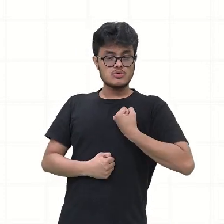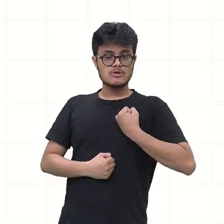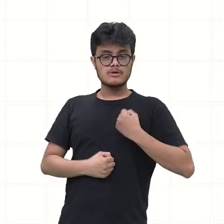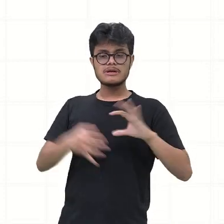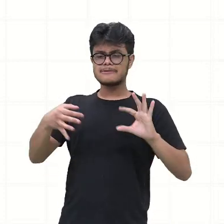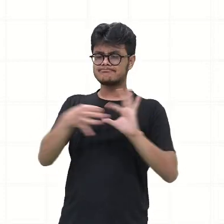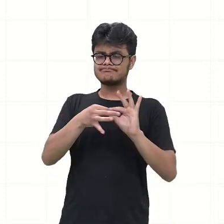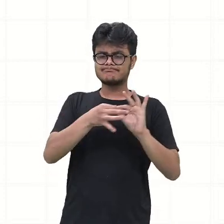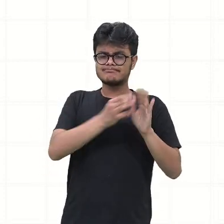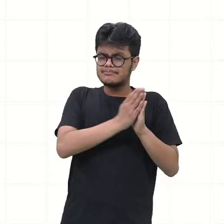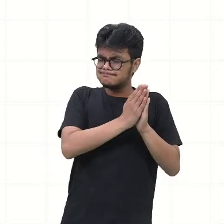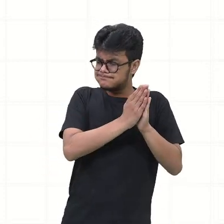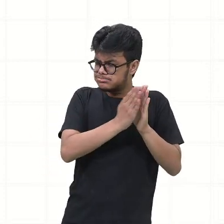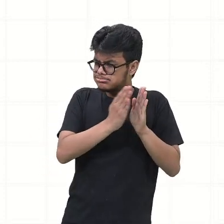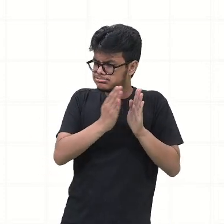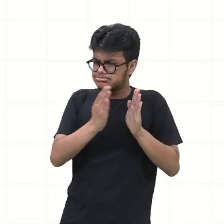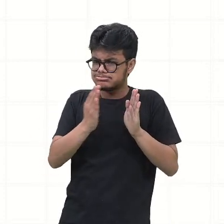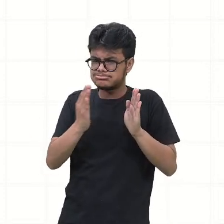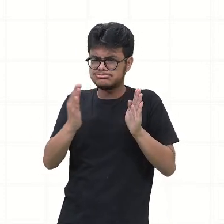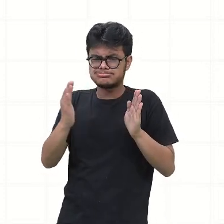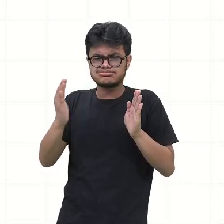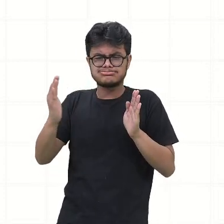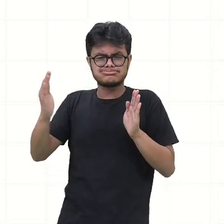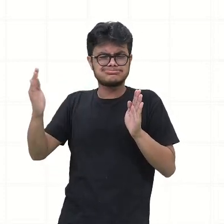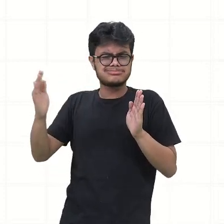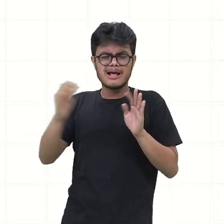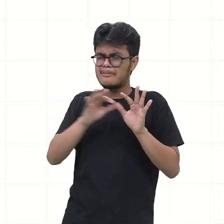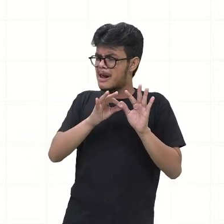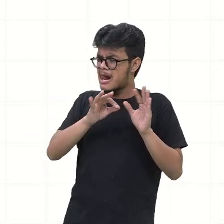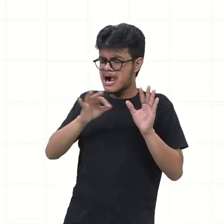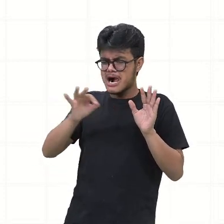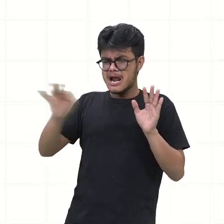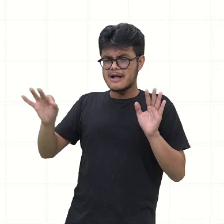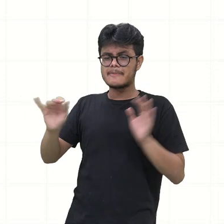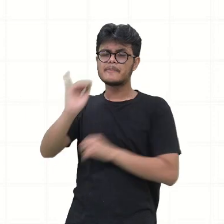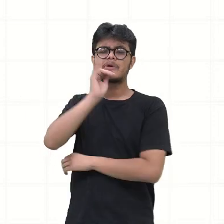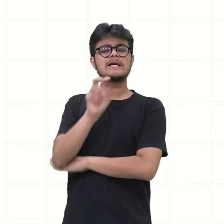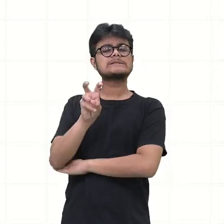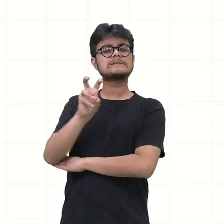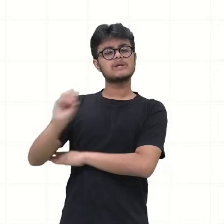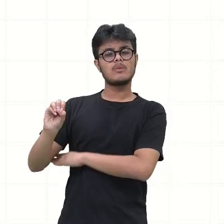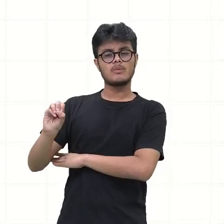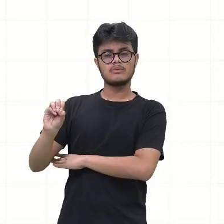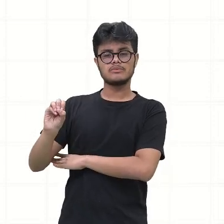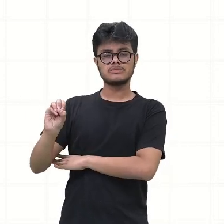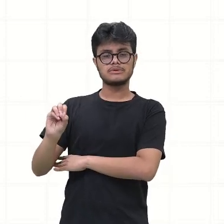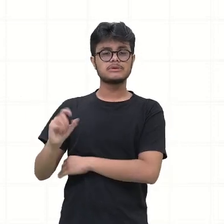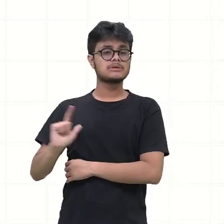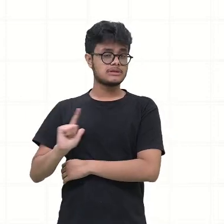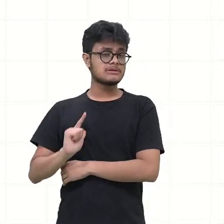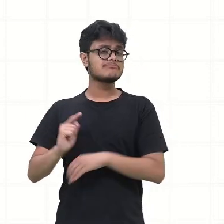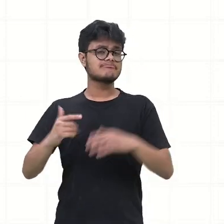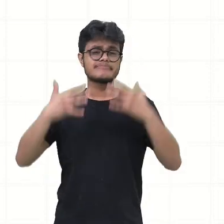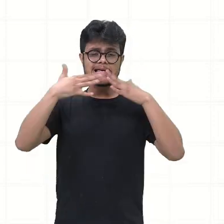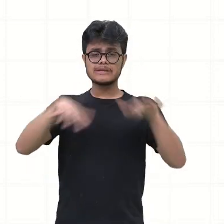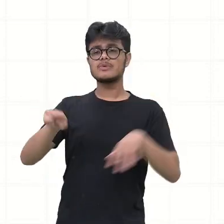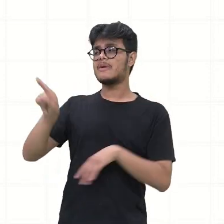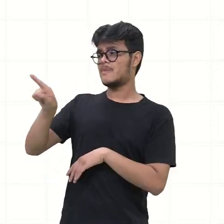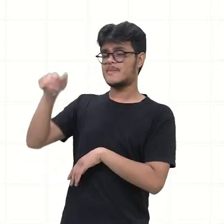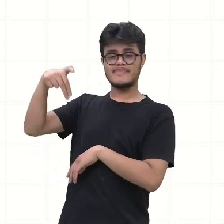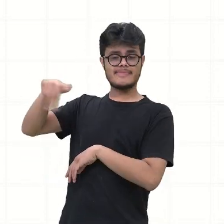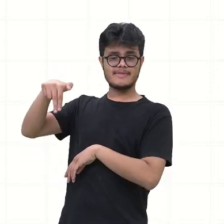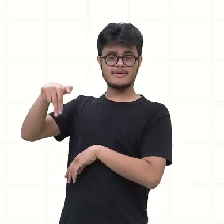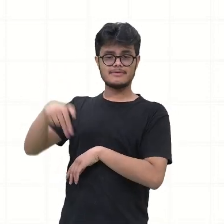o infinito, beleza? Então, os números aqui, por exemplo, 50 é um número natural. E aí,